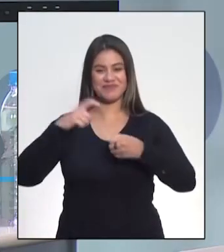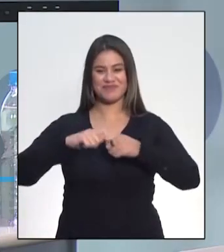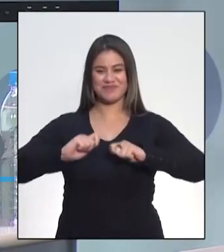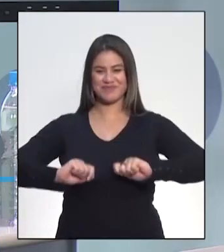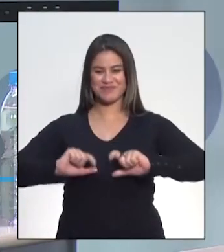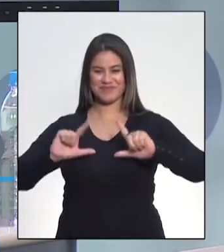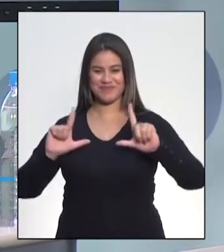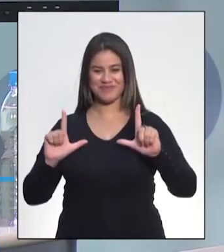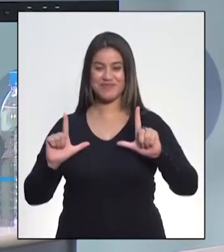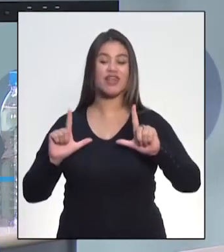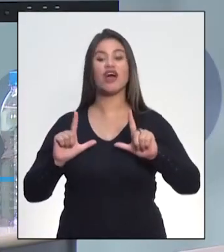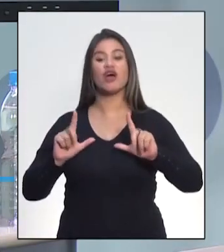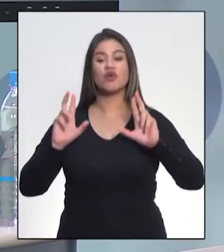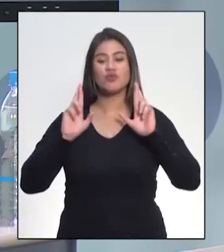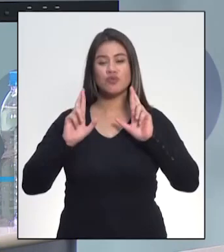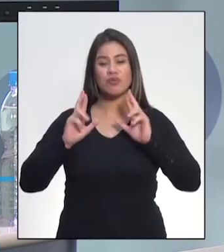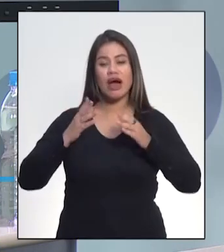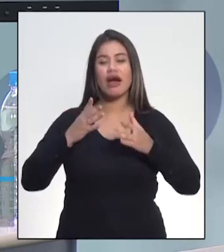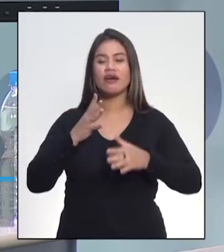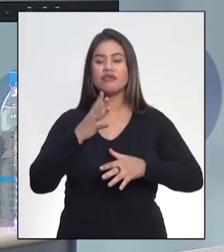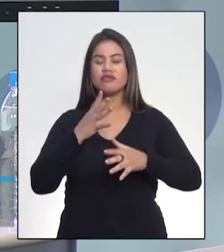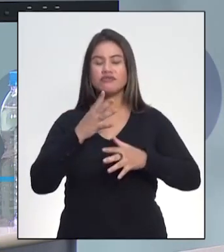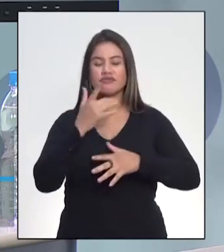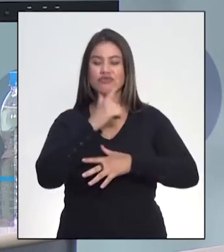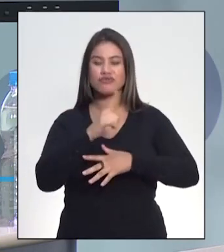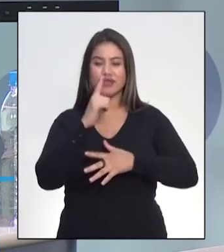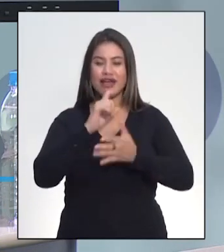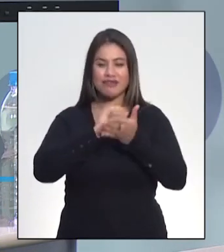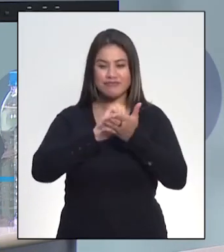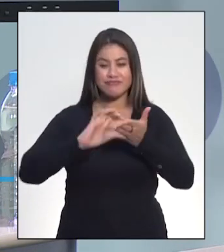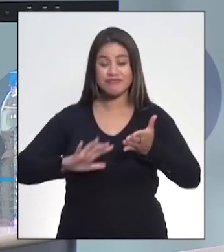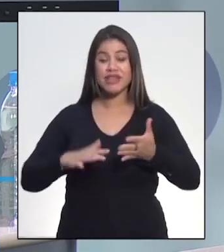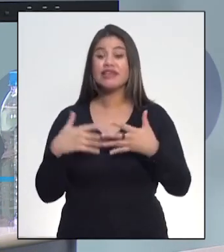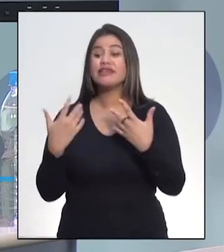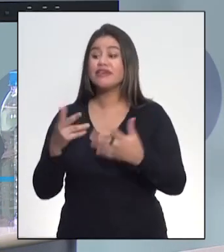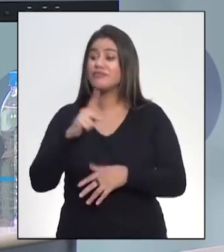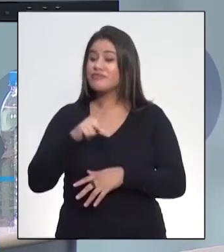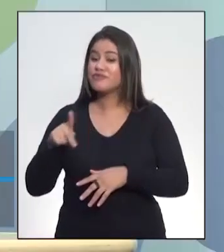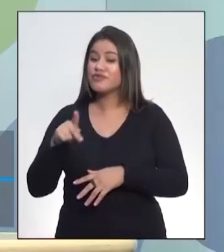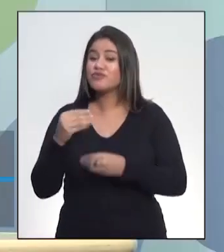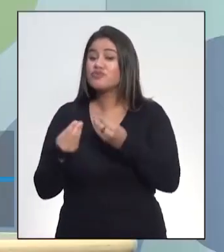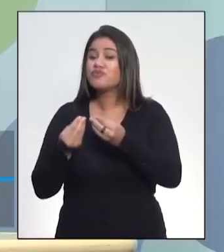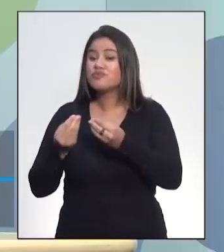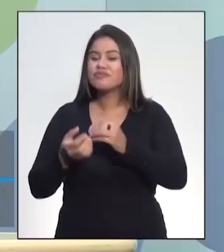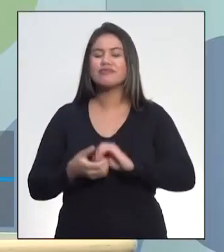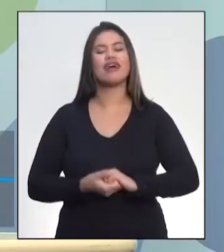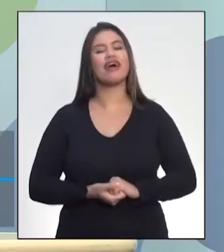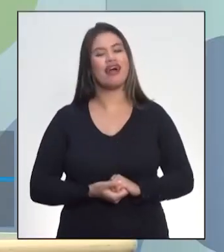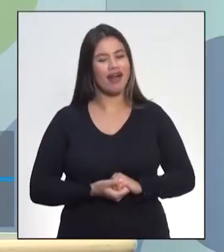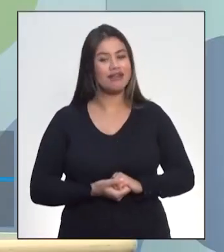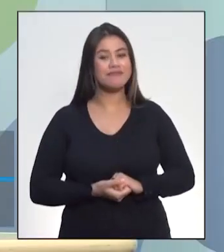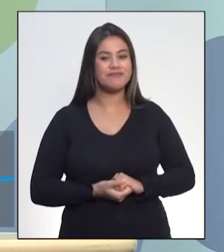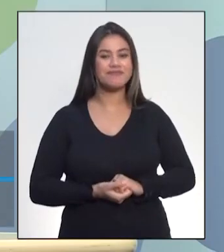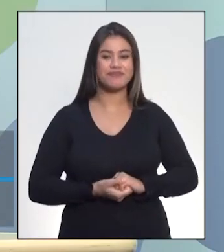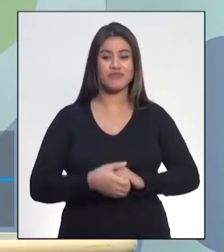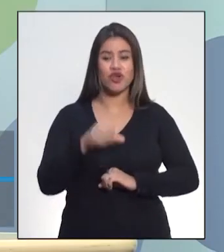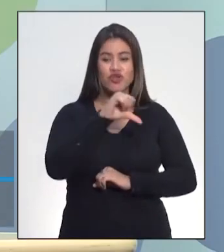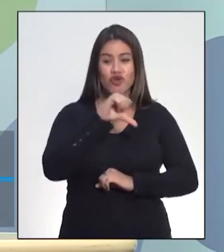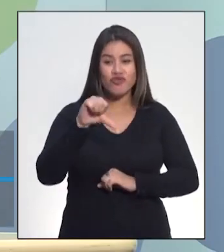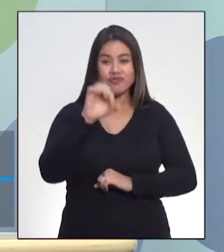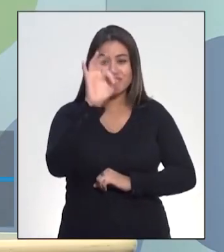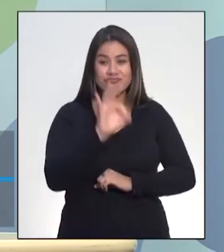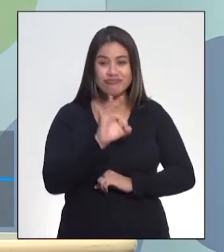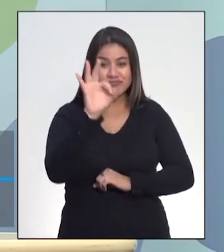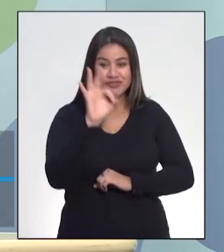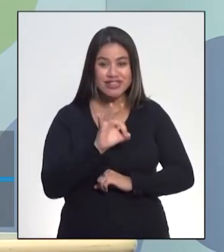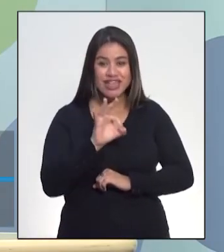Voltamos. Espero que vocês tenham conseguido escolher a ordem aí. E aí, professora Inês, como foi? Conta para mim. Professora Roberta, 99%